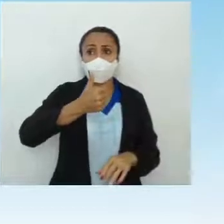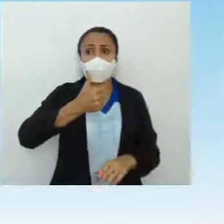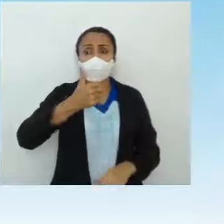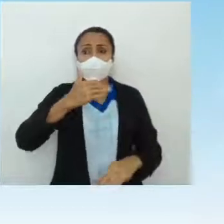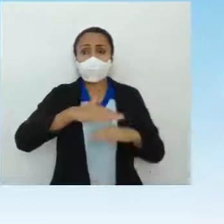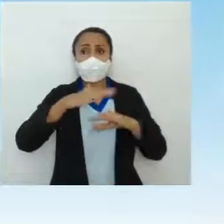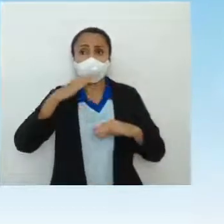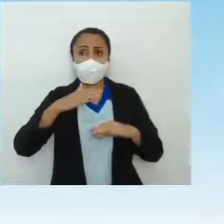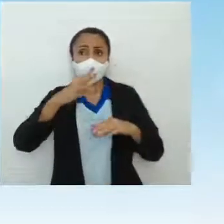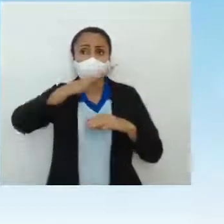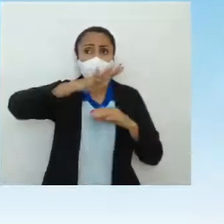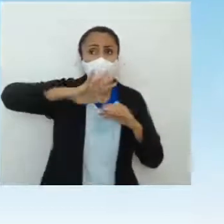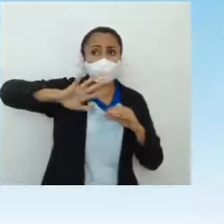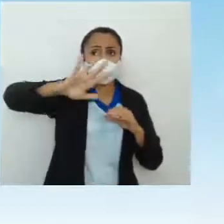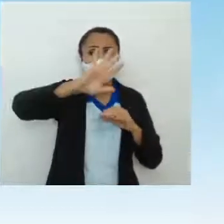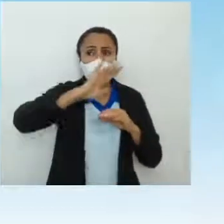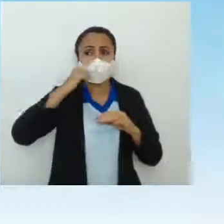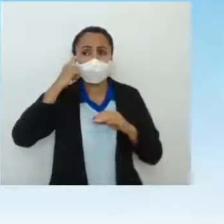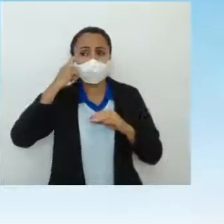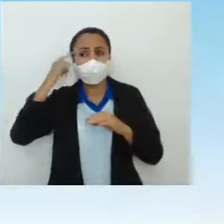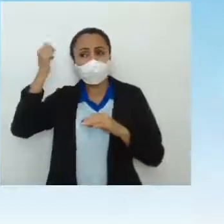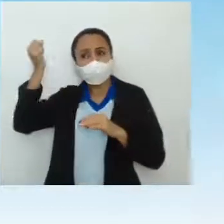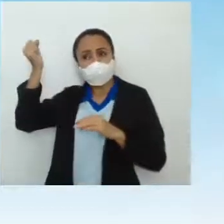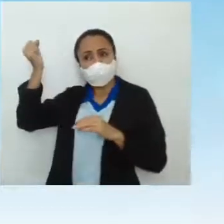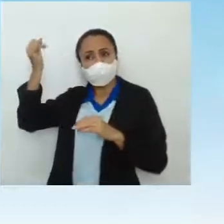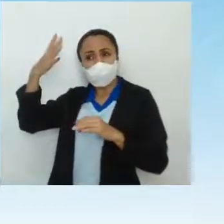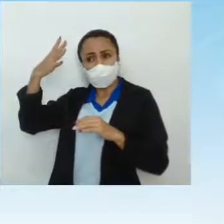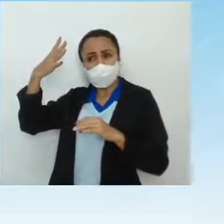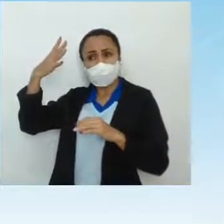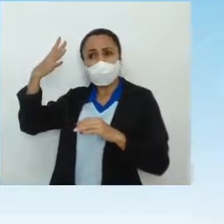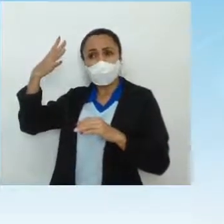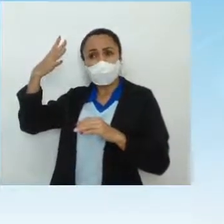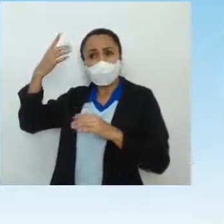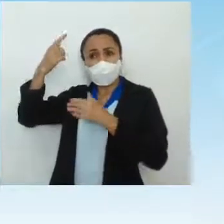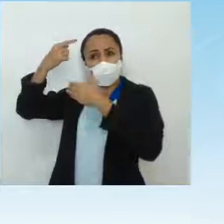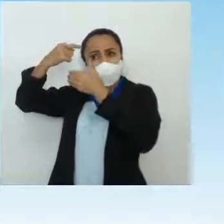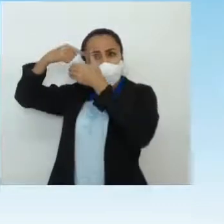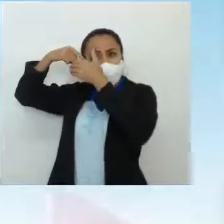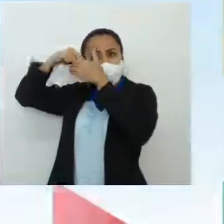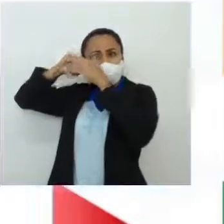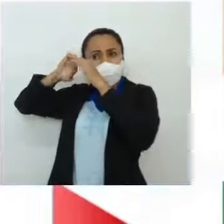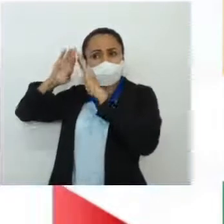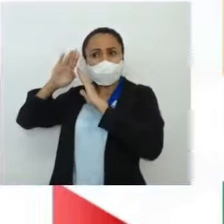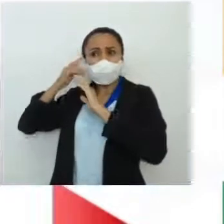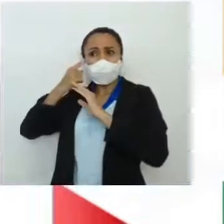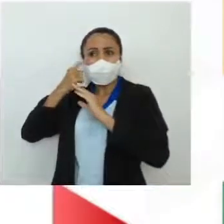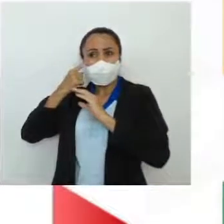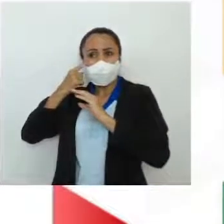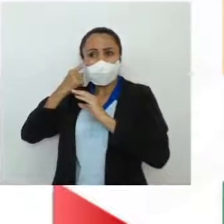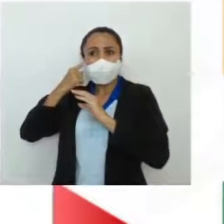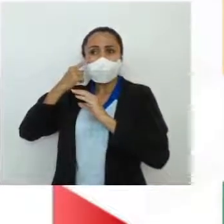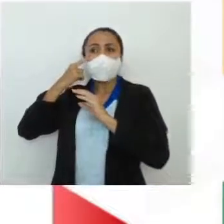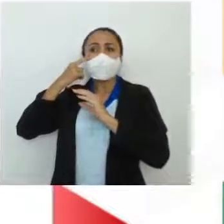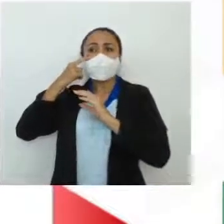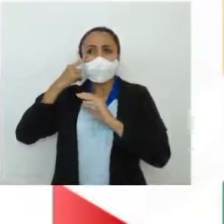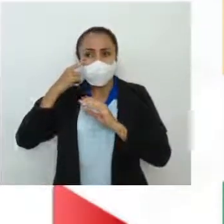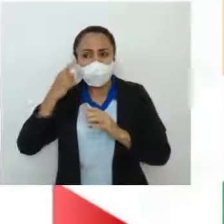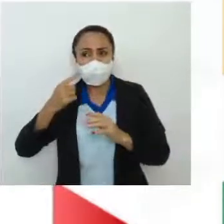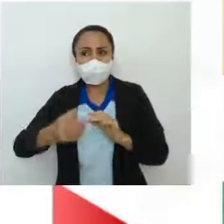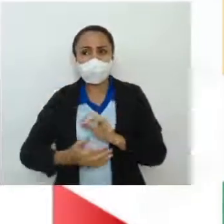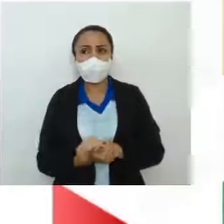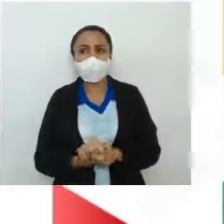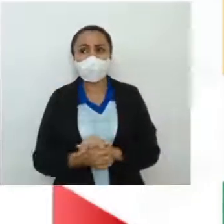poderosa superfície, que a luz ela vai atravessar, e os nervos ópticos, que é o meio de transporte